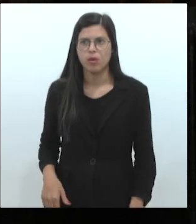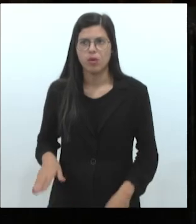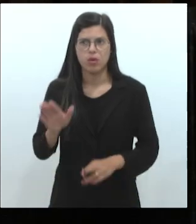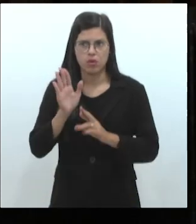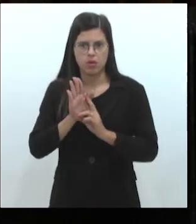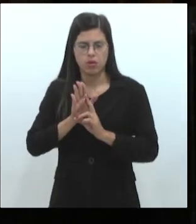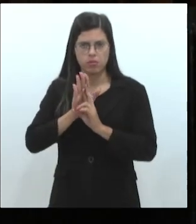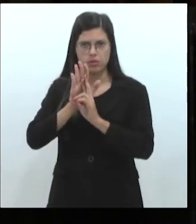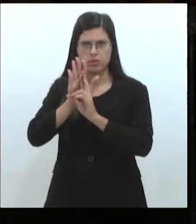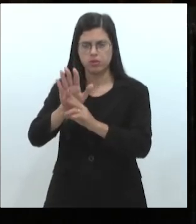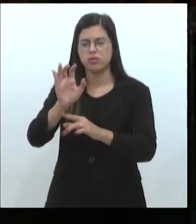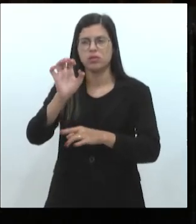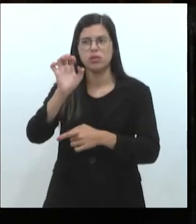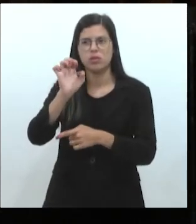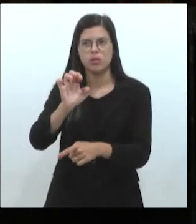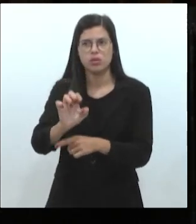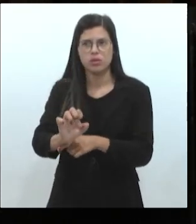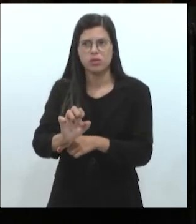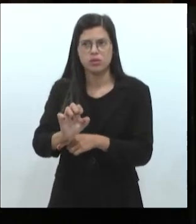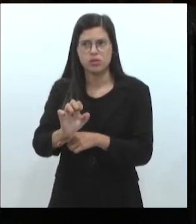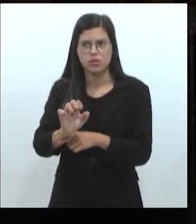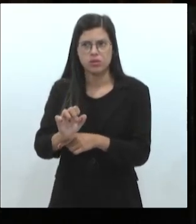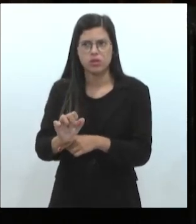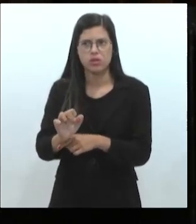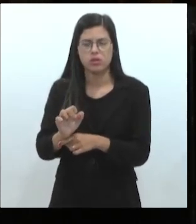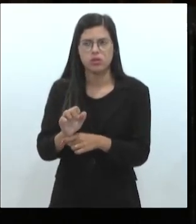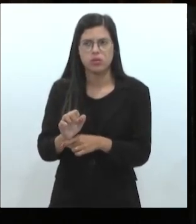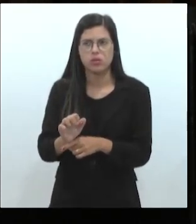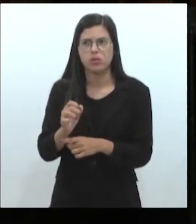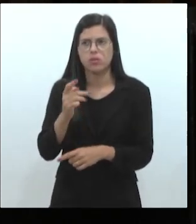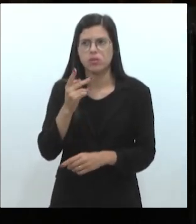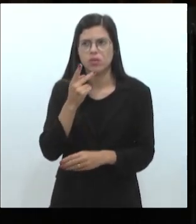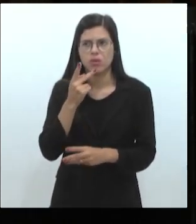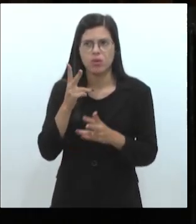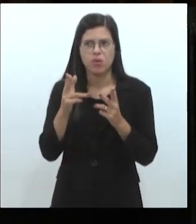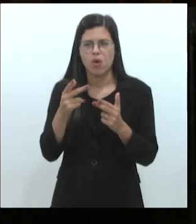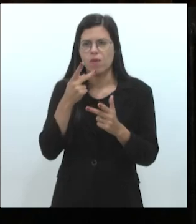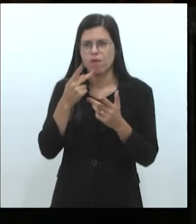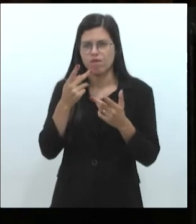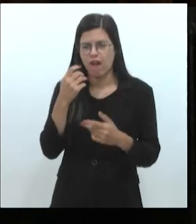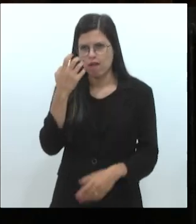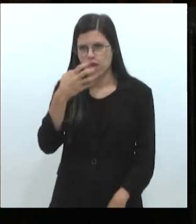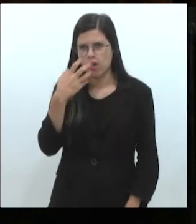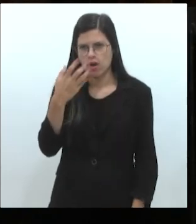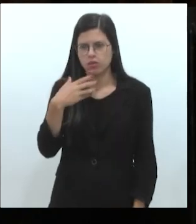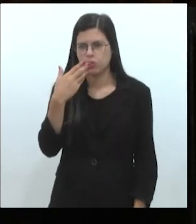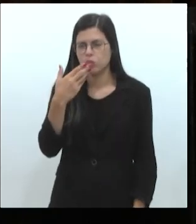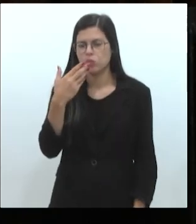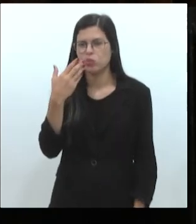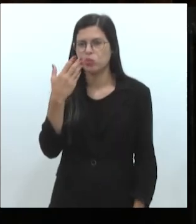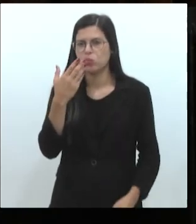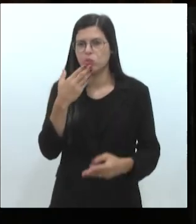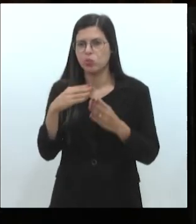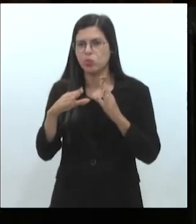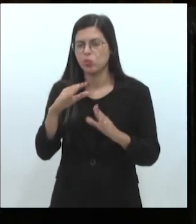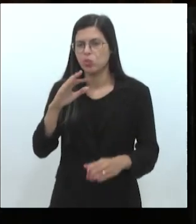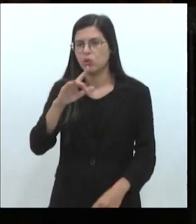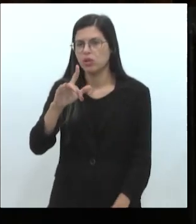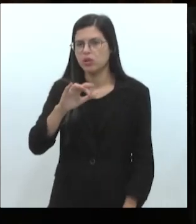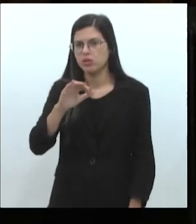representante do Estado, como diz o Zeca Pagodinho, que eu nunca vi, ou